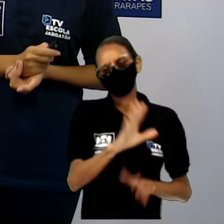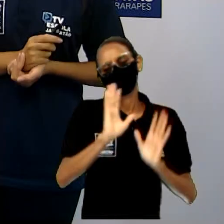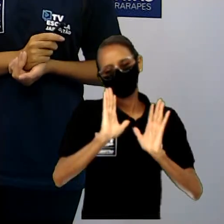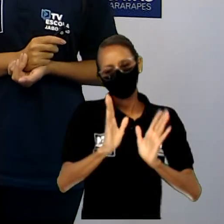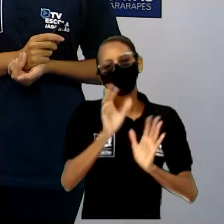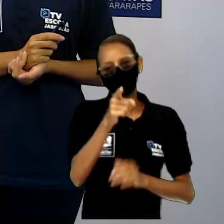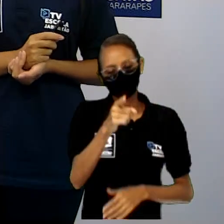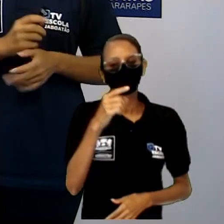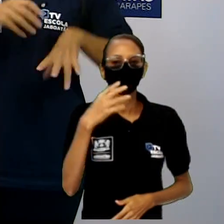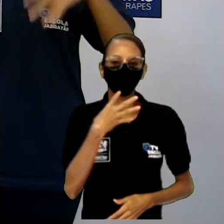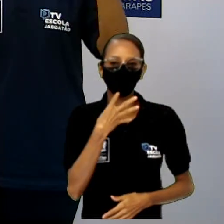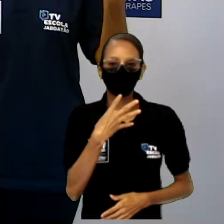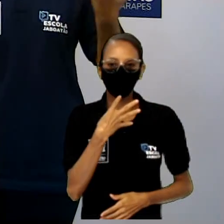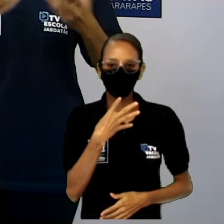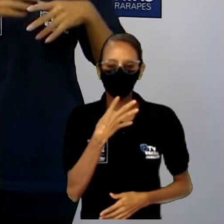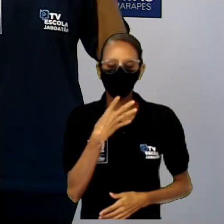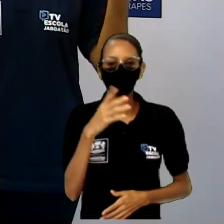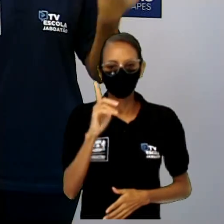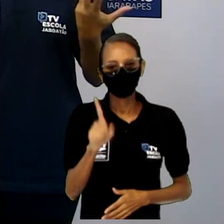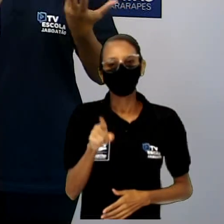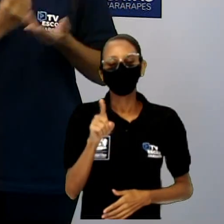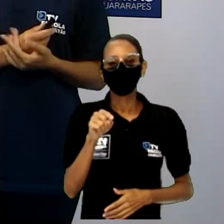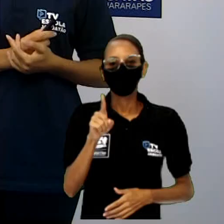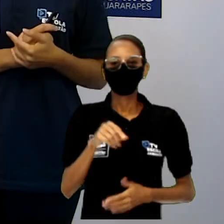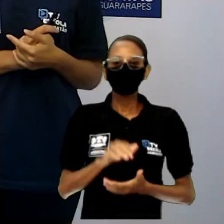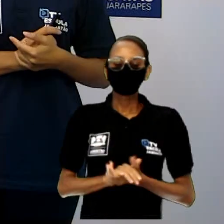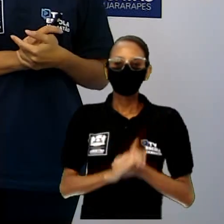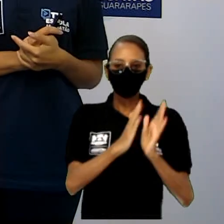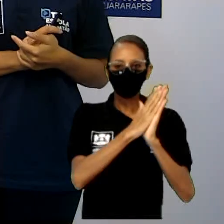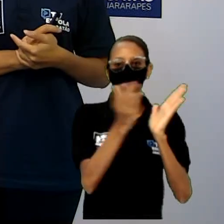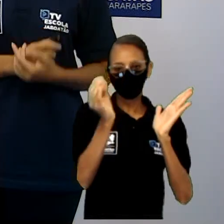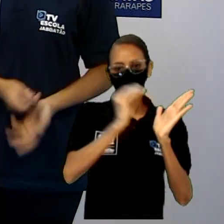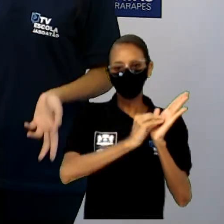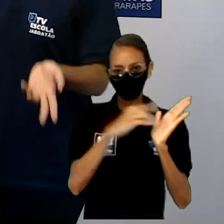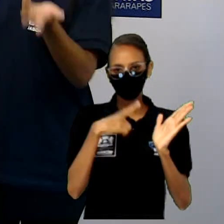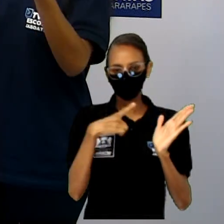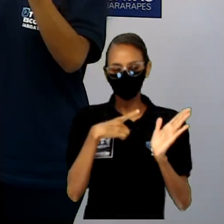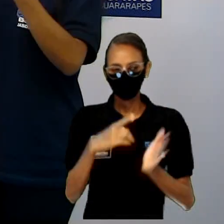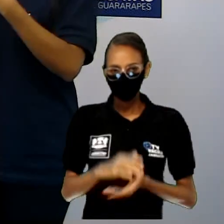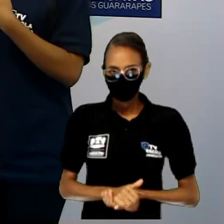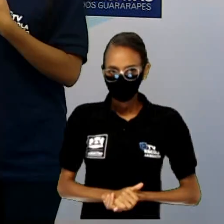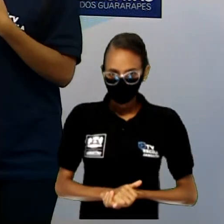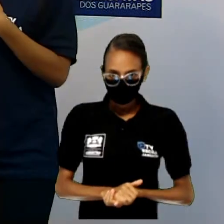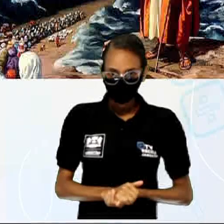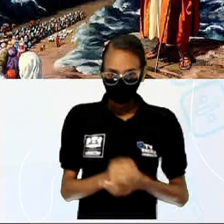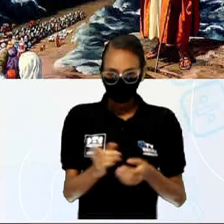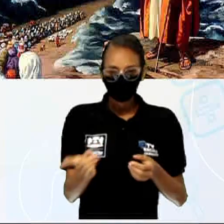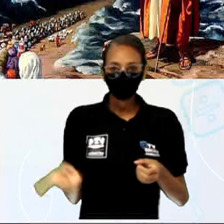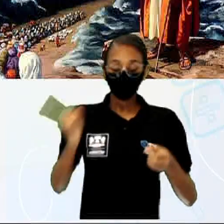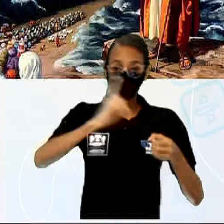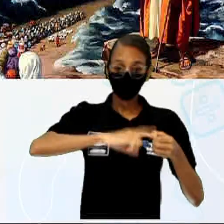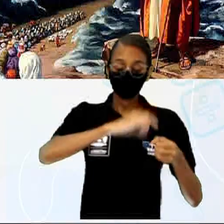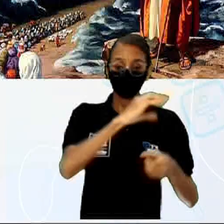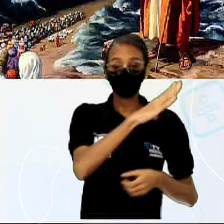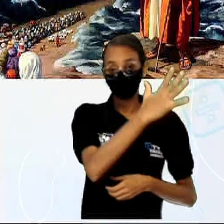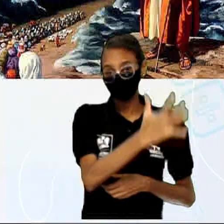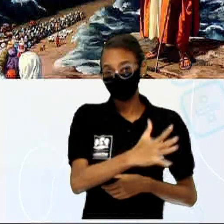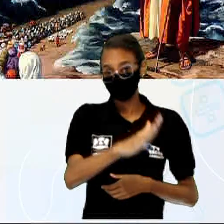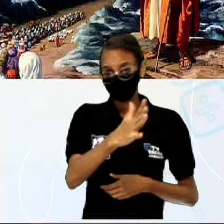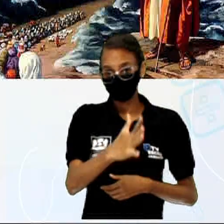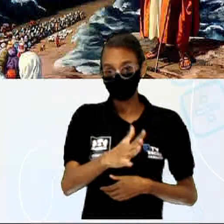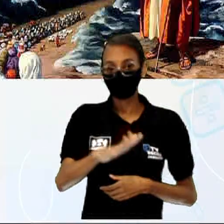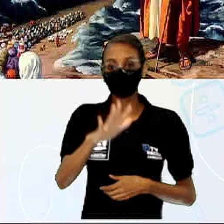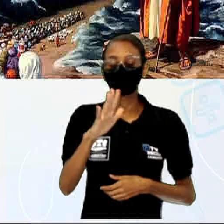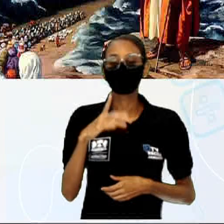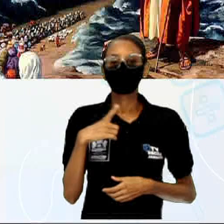aí dessa cena, né, que tem lá no Antigo Testamento. O retorno a Canaã contou com um